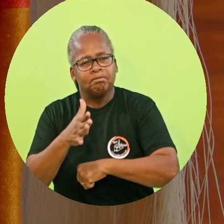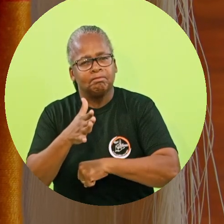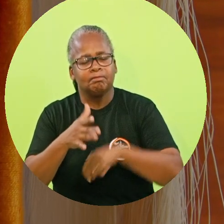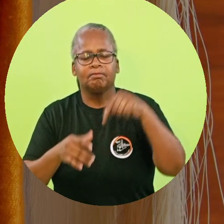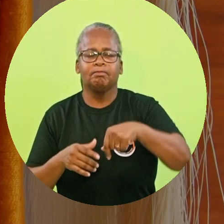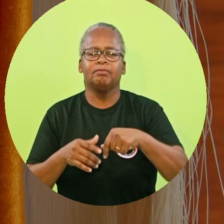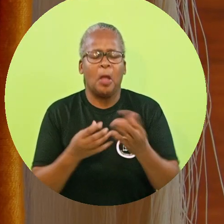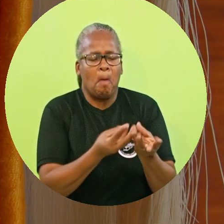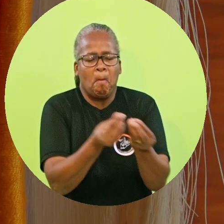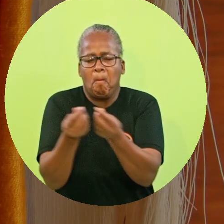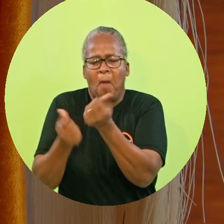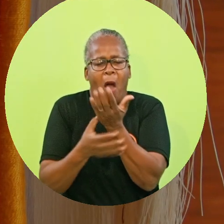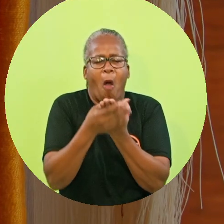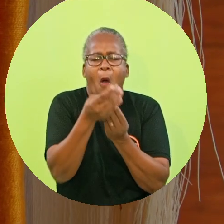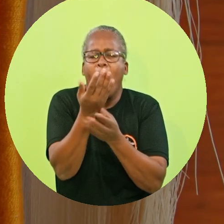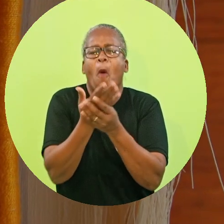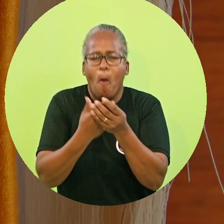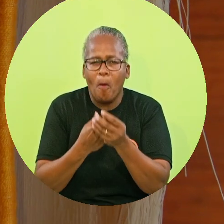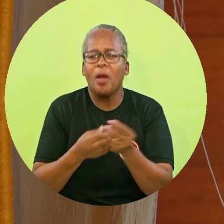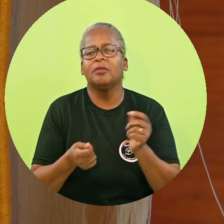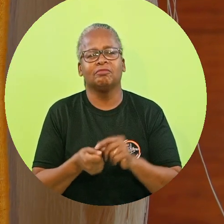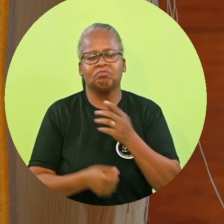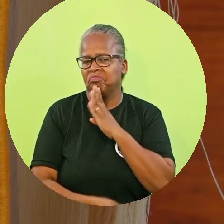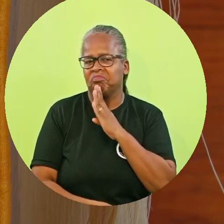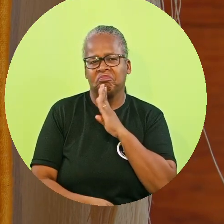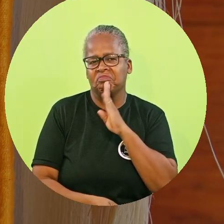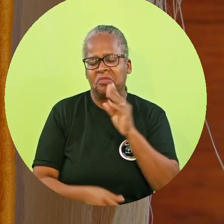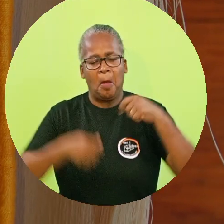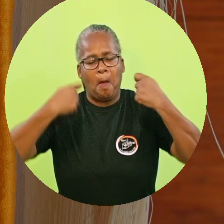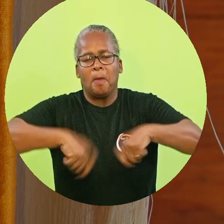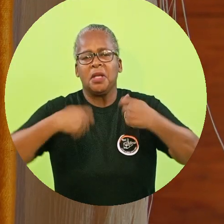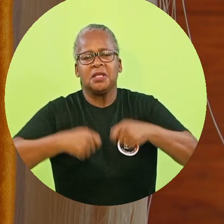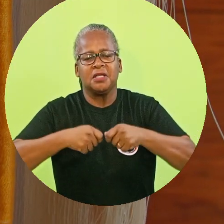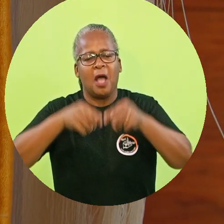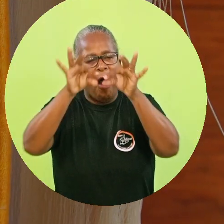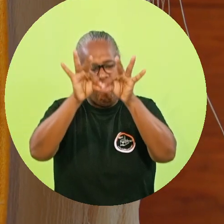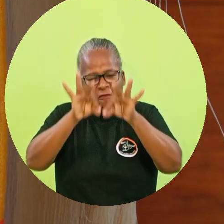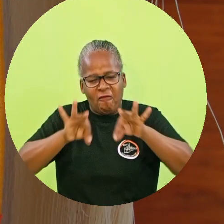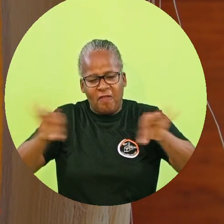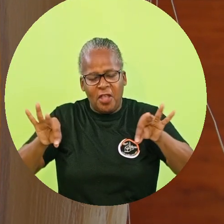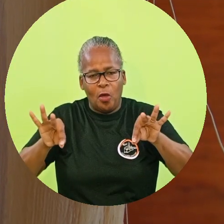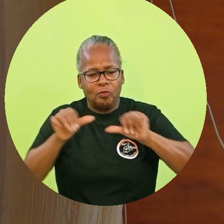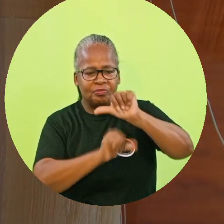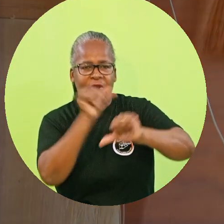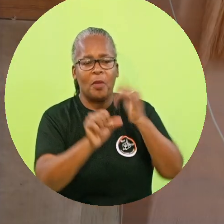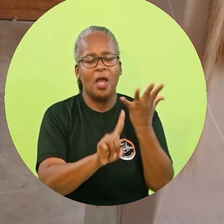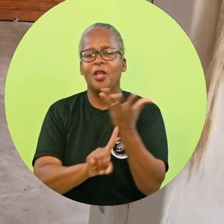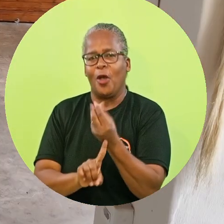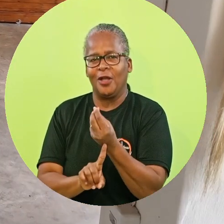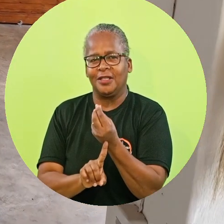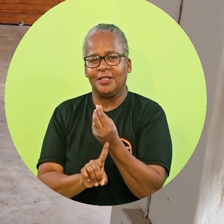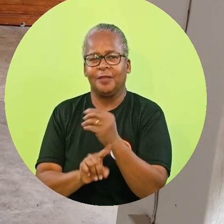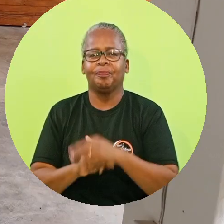questão: quantas mãos femininas e geralmente anônimas são necessárias para transformar fios em arte? As